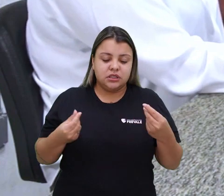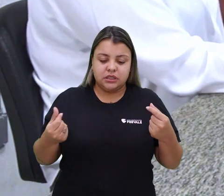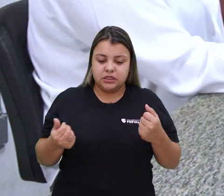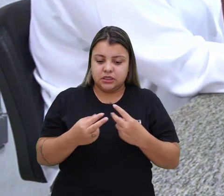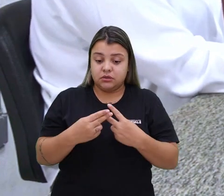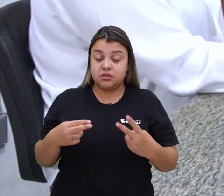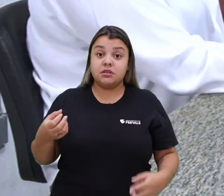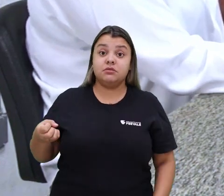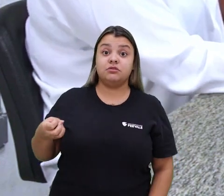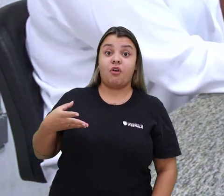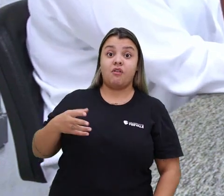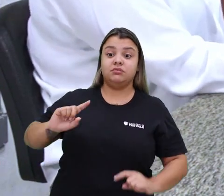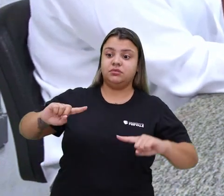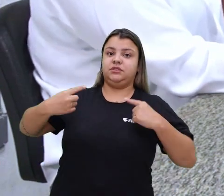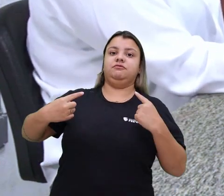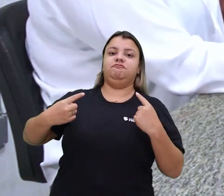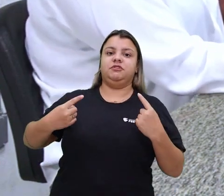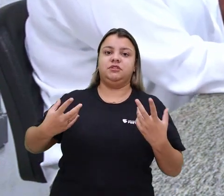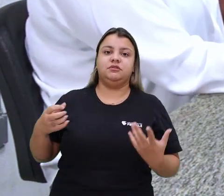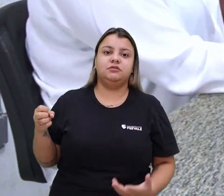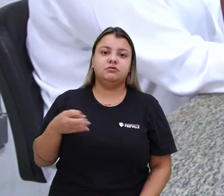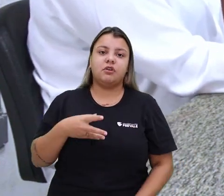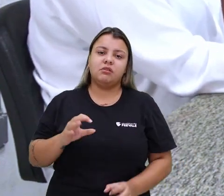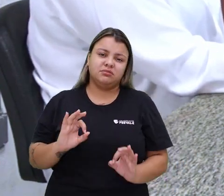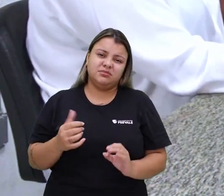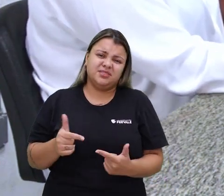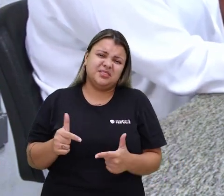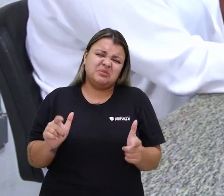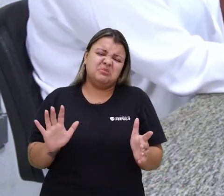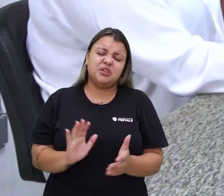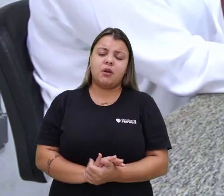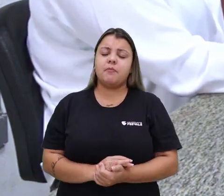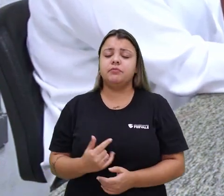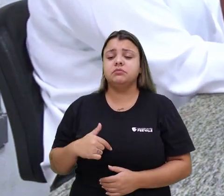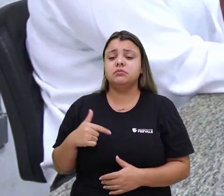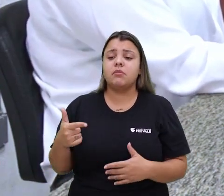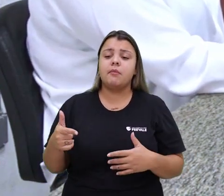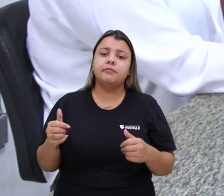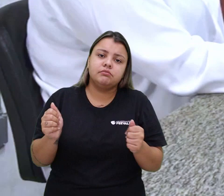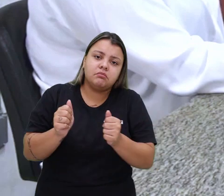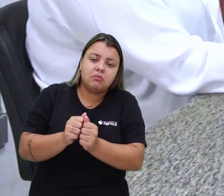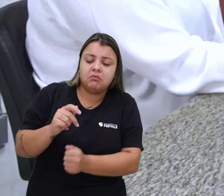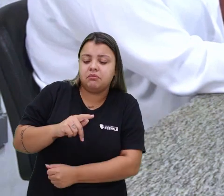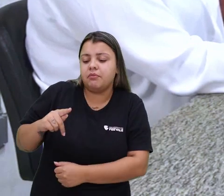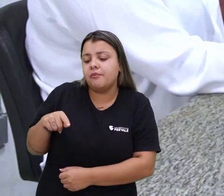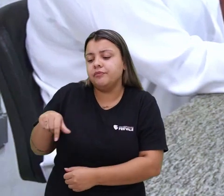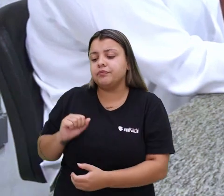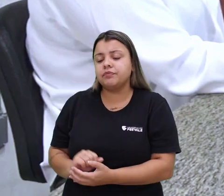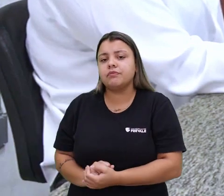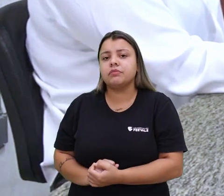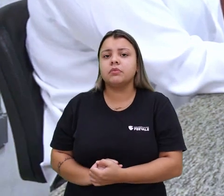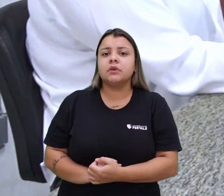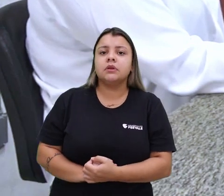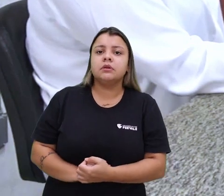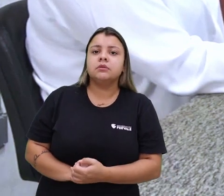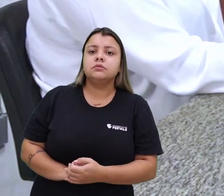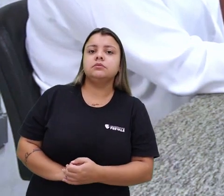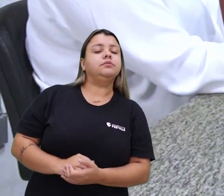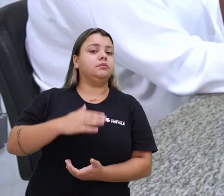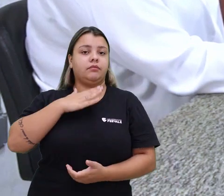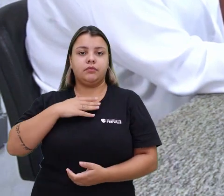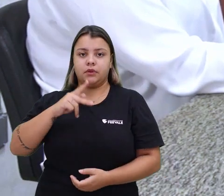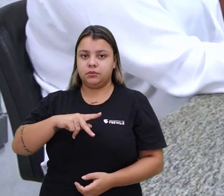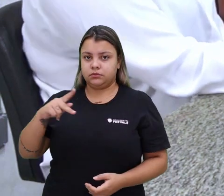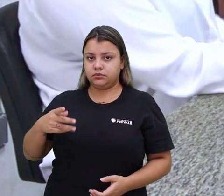coisas novas desafios novos né e eu ficava ali muito com a professora e uma dessas a minha